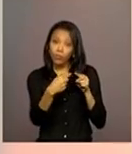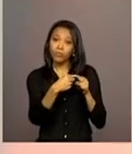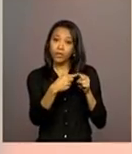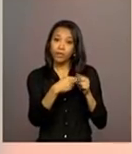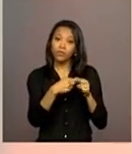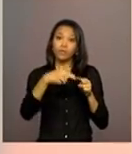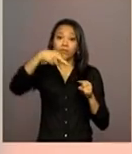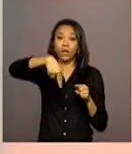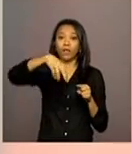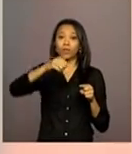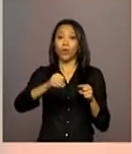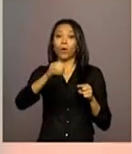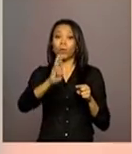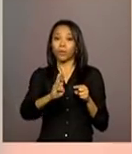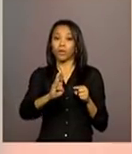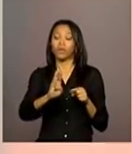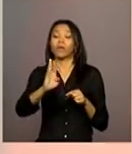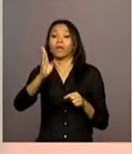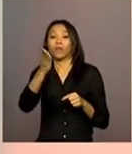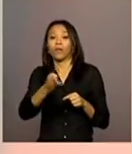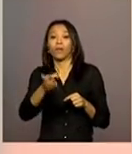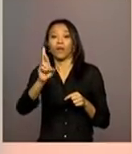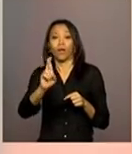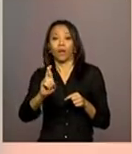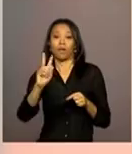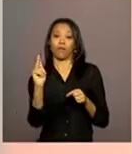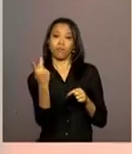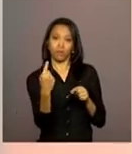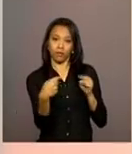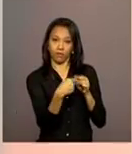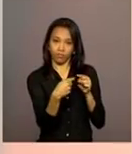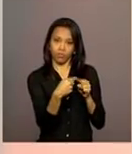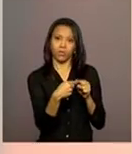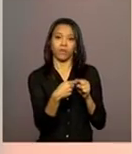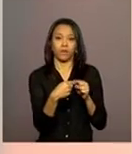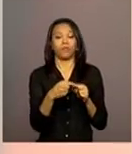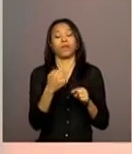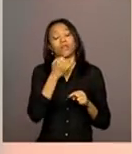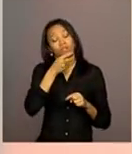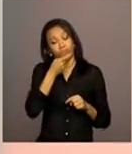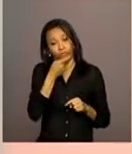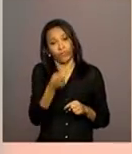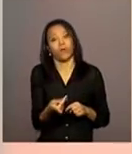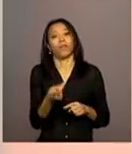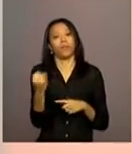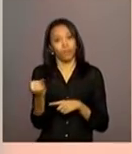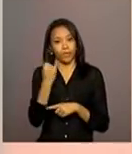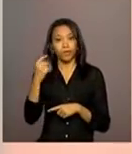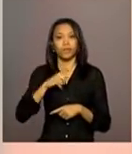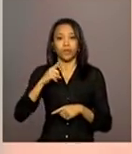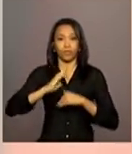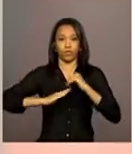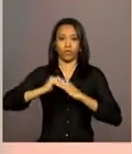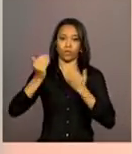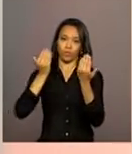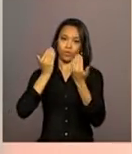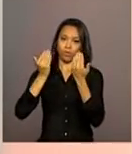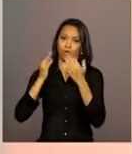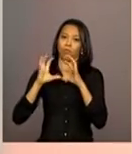RH portanto a gente enfatiza a importância de ter um psicólogo na equipe mas muitas vezes